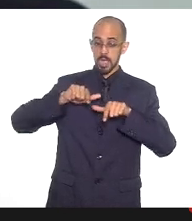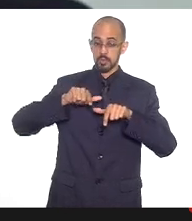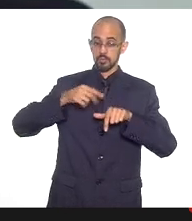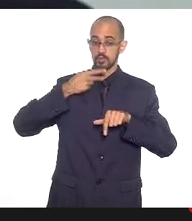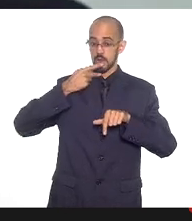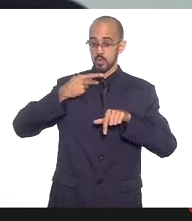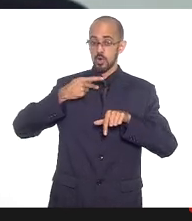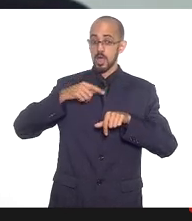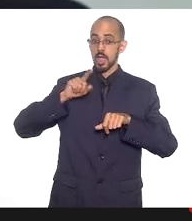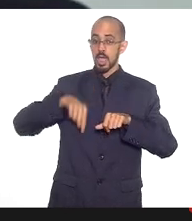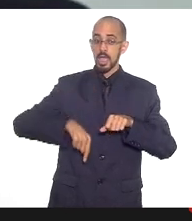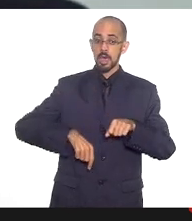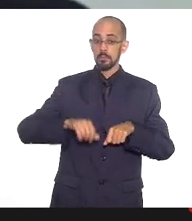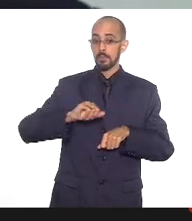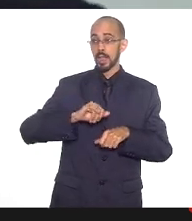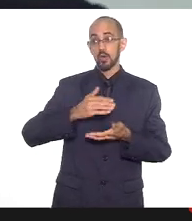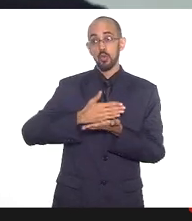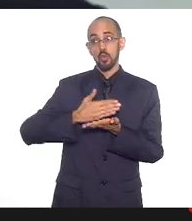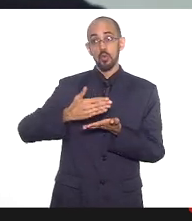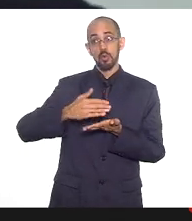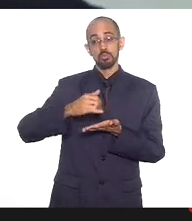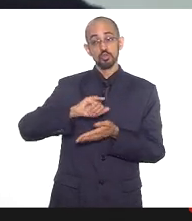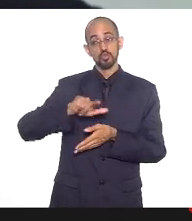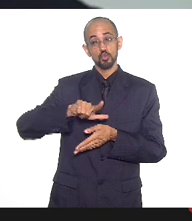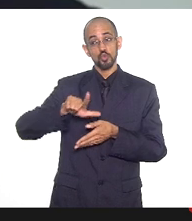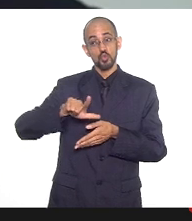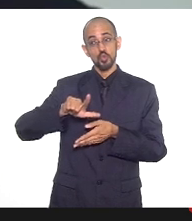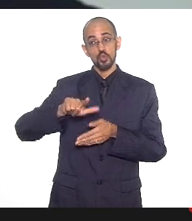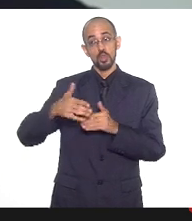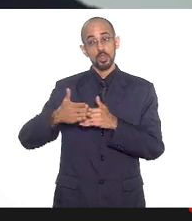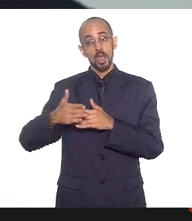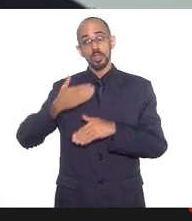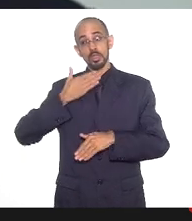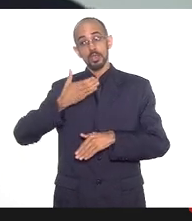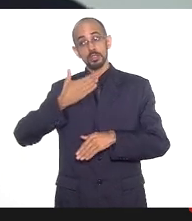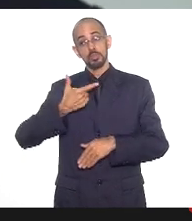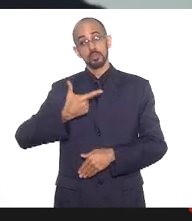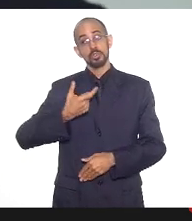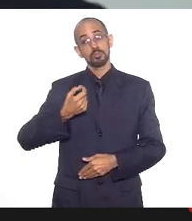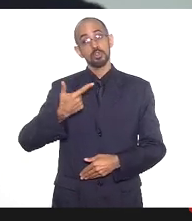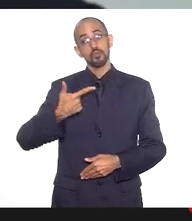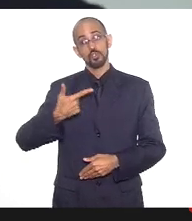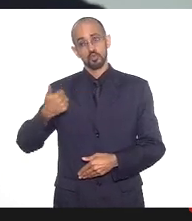semestre de 2021, certo? Então, ainda esse ano.